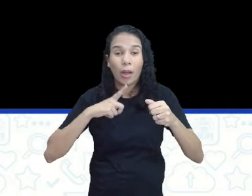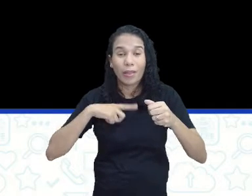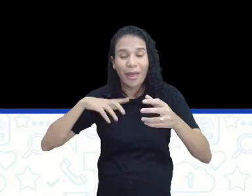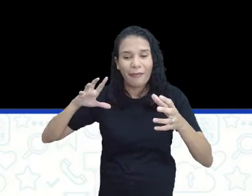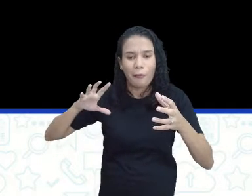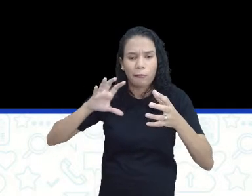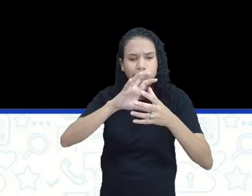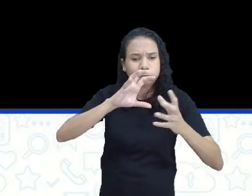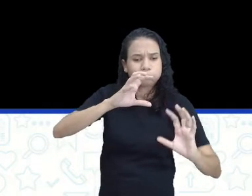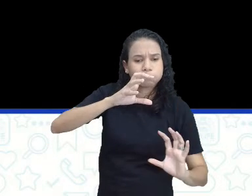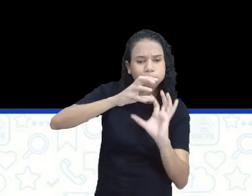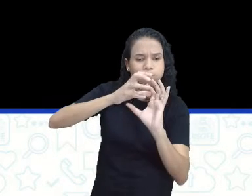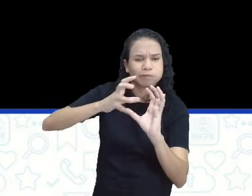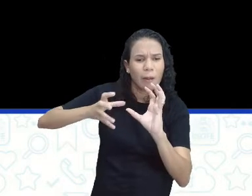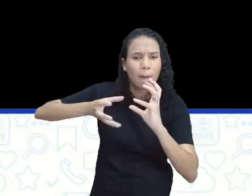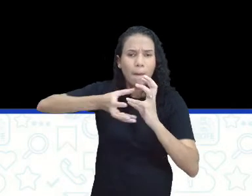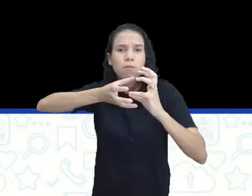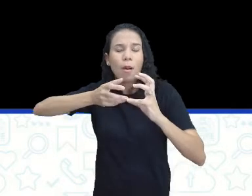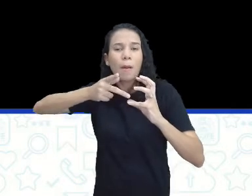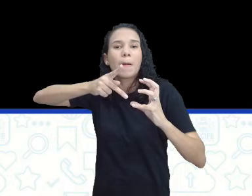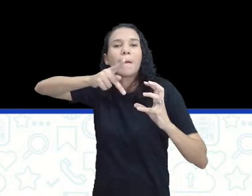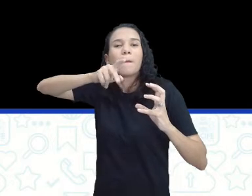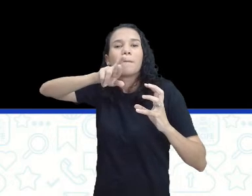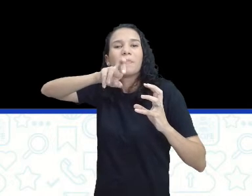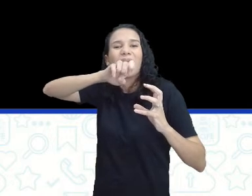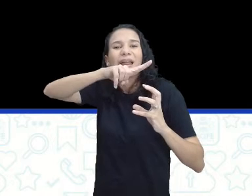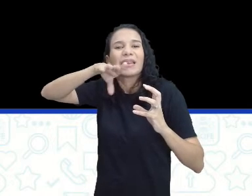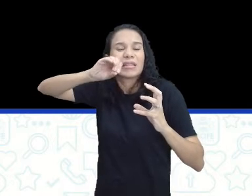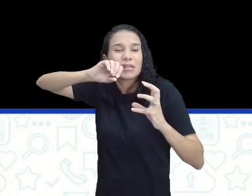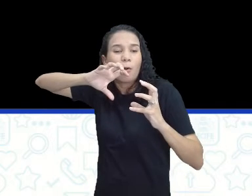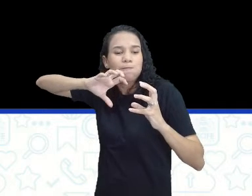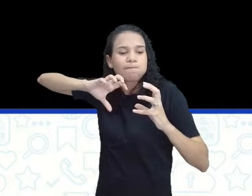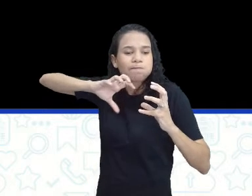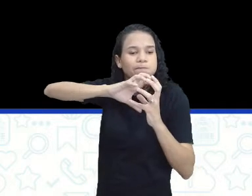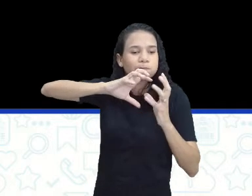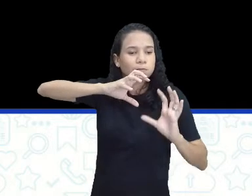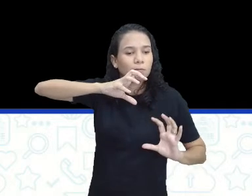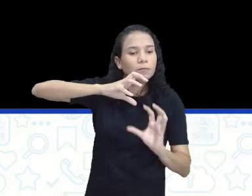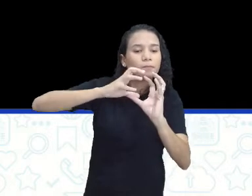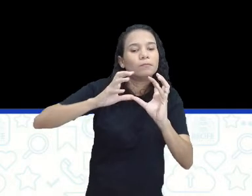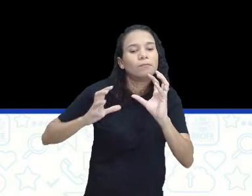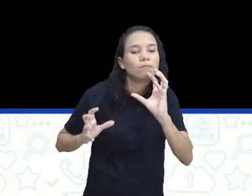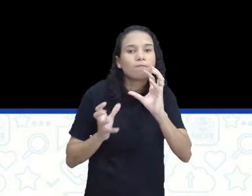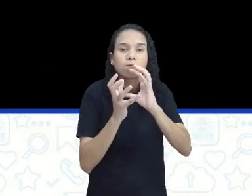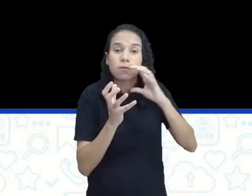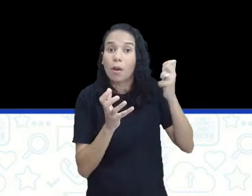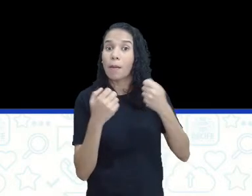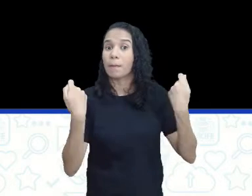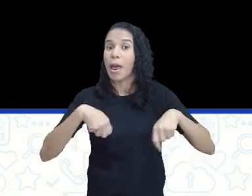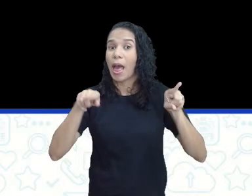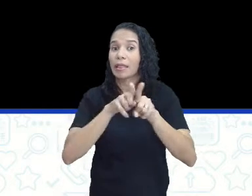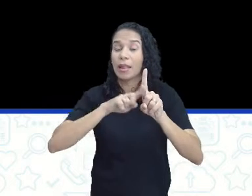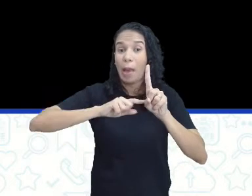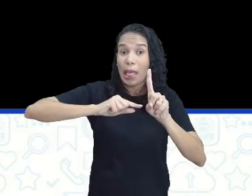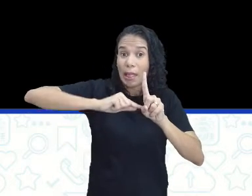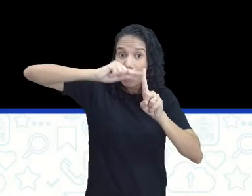compactando através da pressão, né? E também essa estrela ela precisa atingir